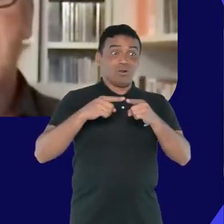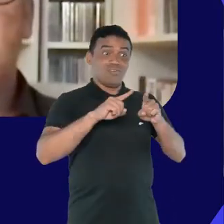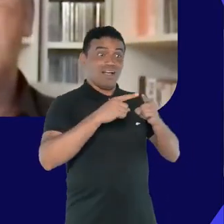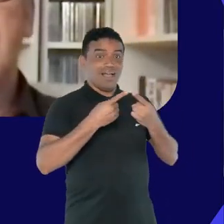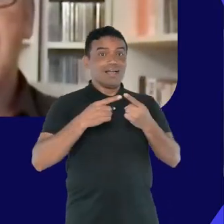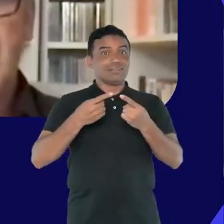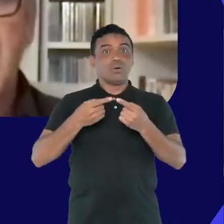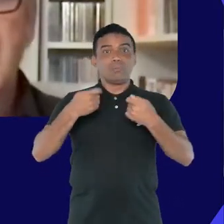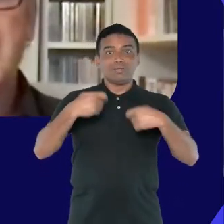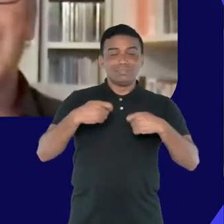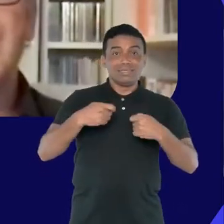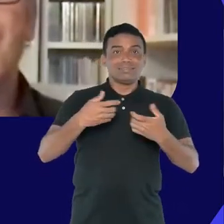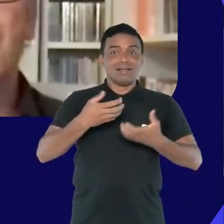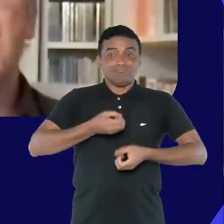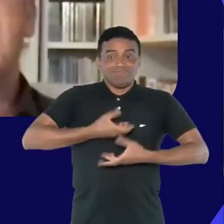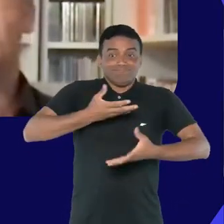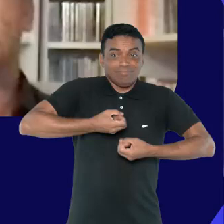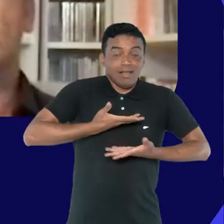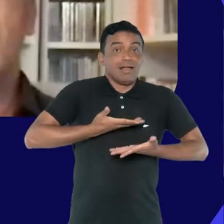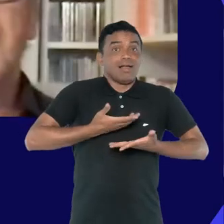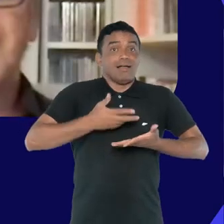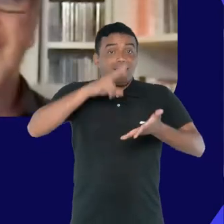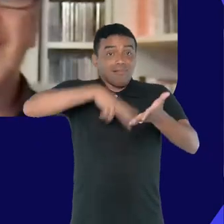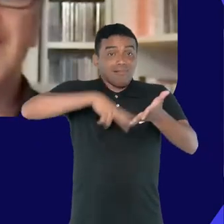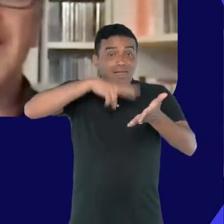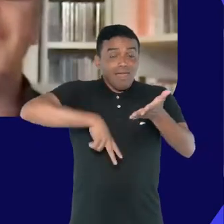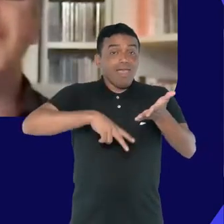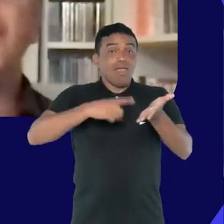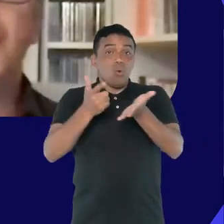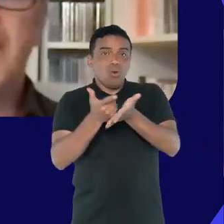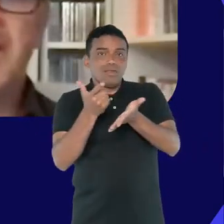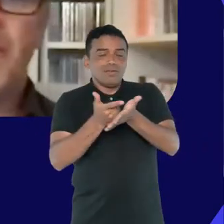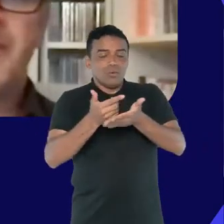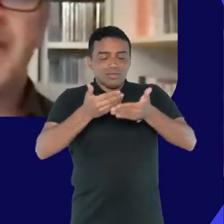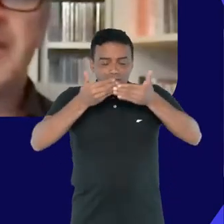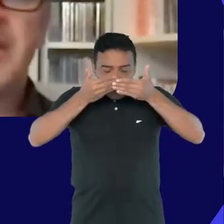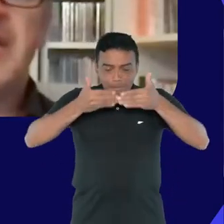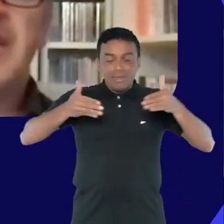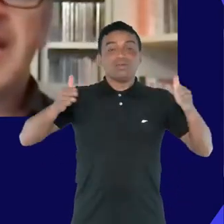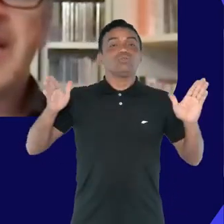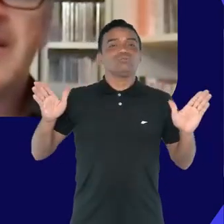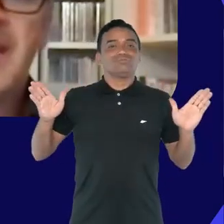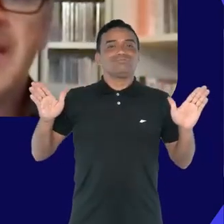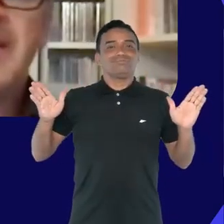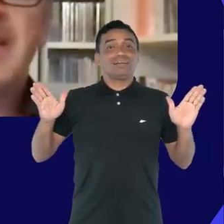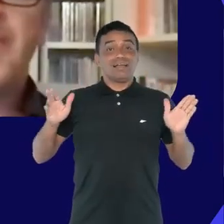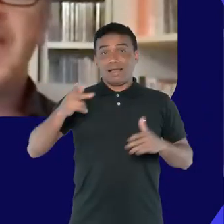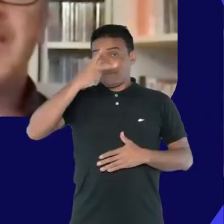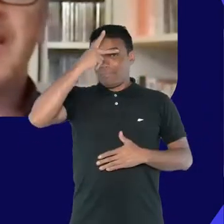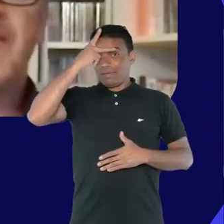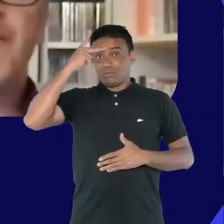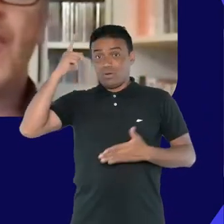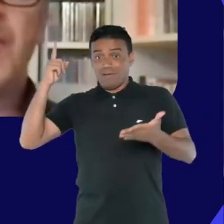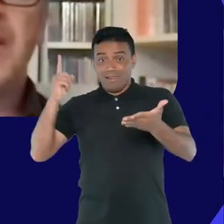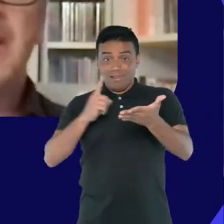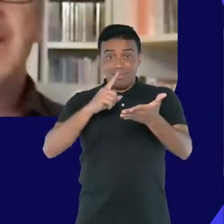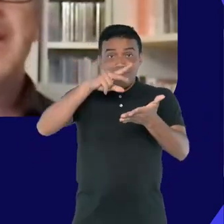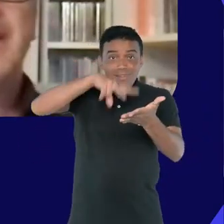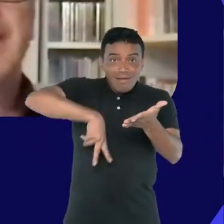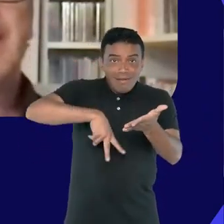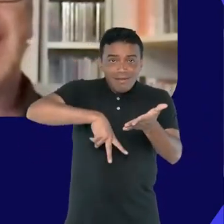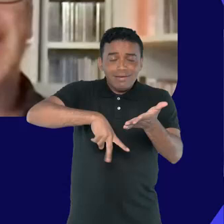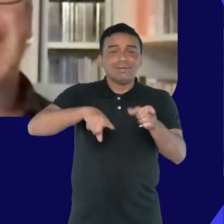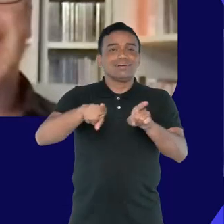que é preciso ler este livro com essa abertura, ou seja, quem lê também, de certa